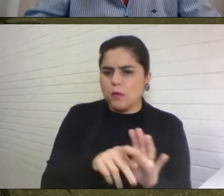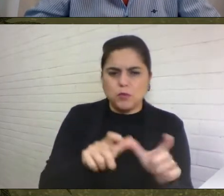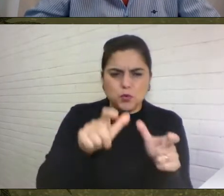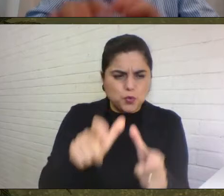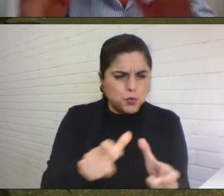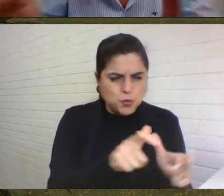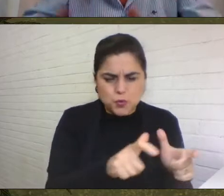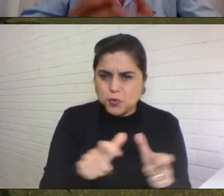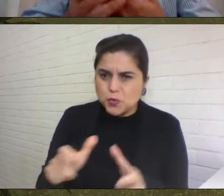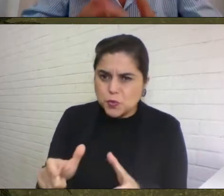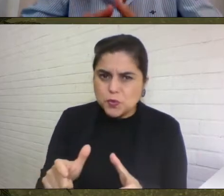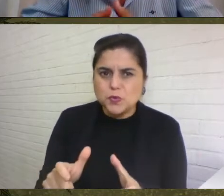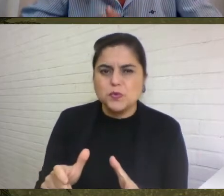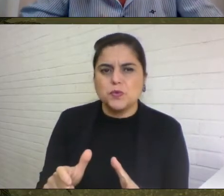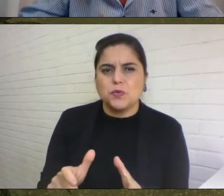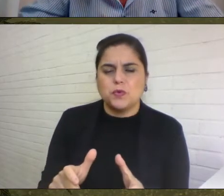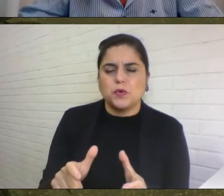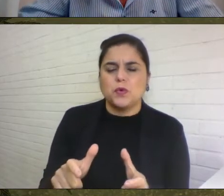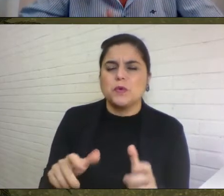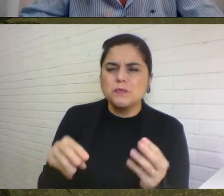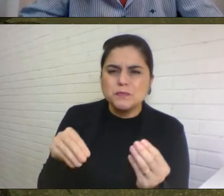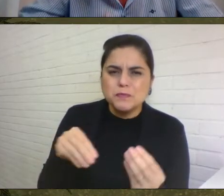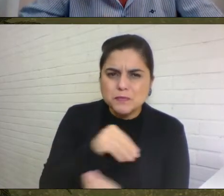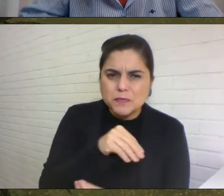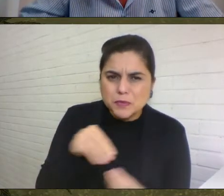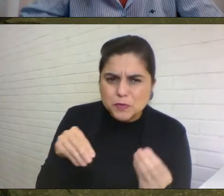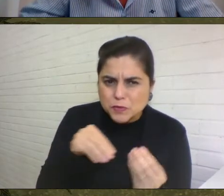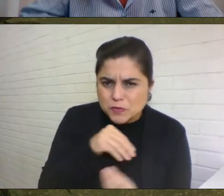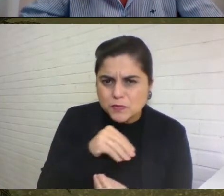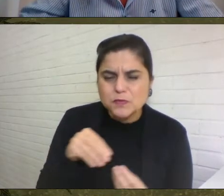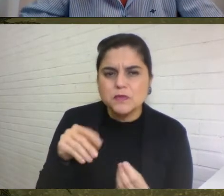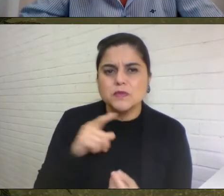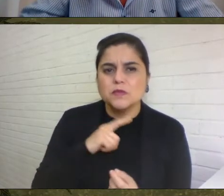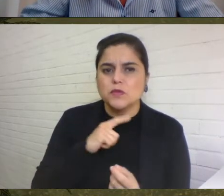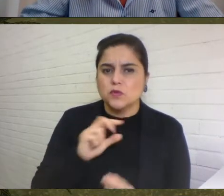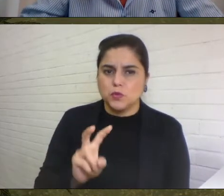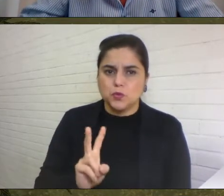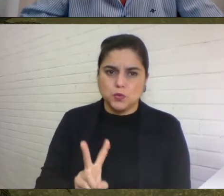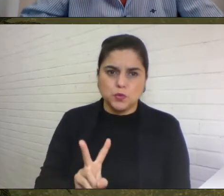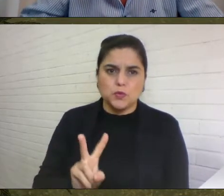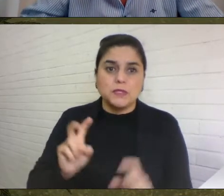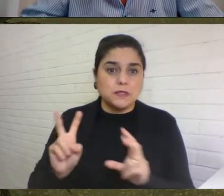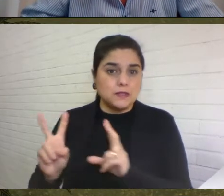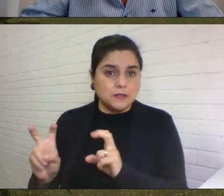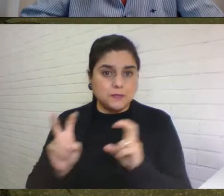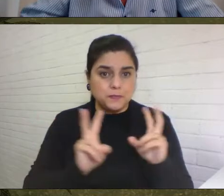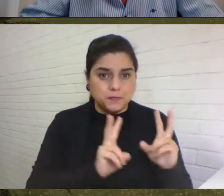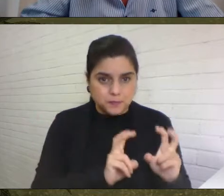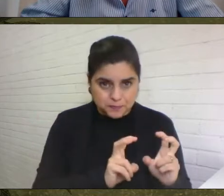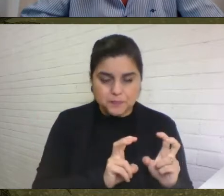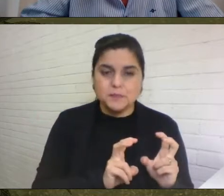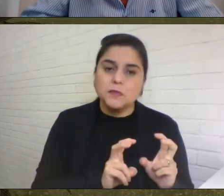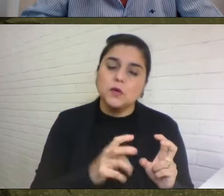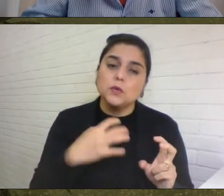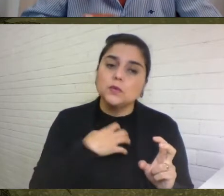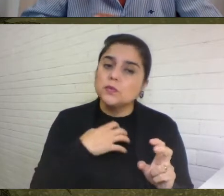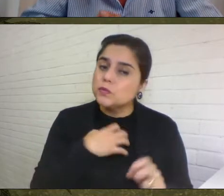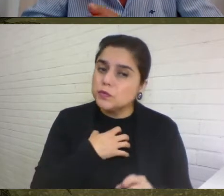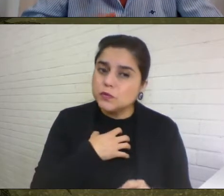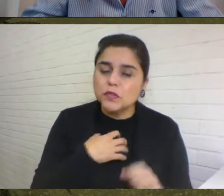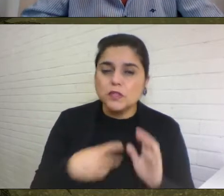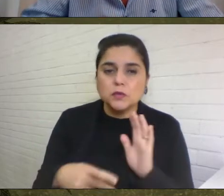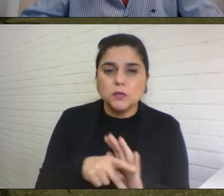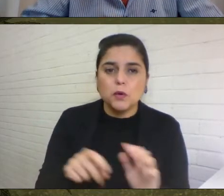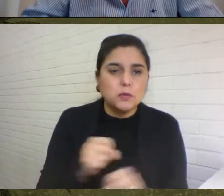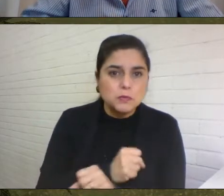que mesclavam os dois temas de uma forma em que era quase impossível